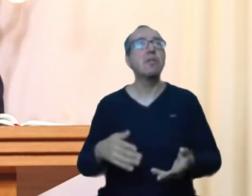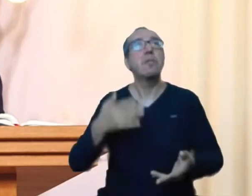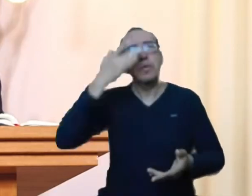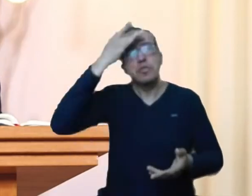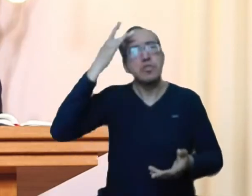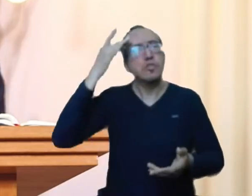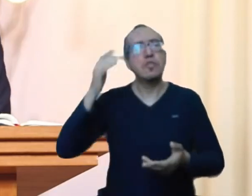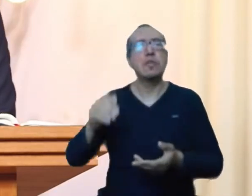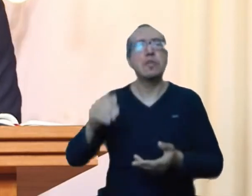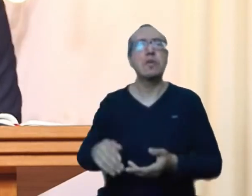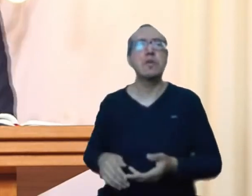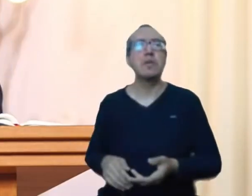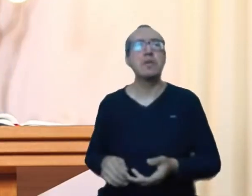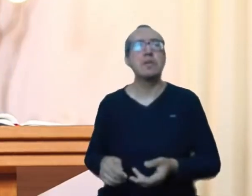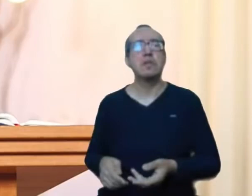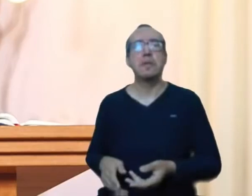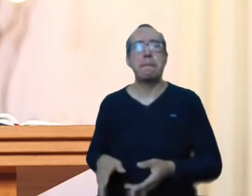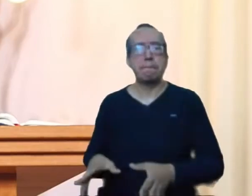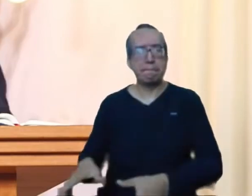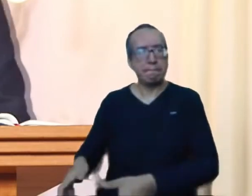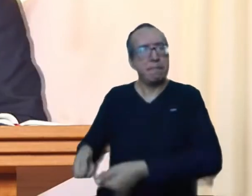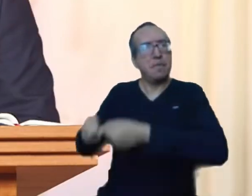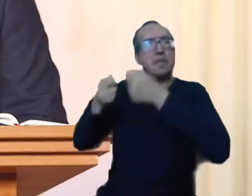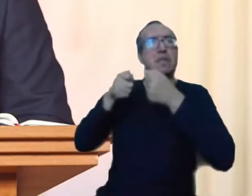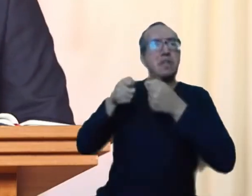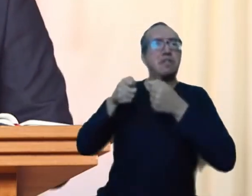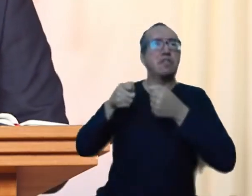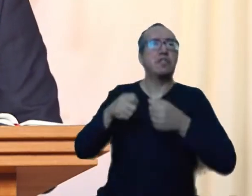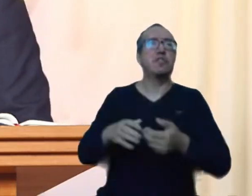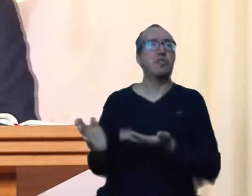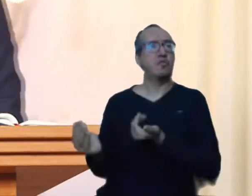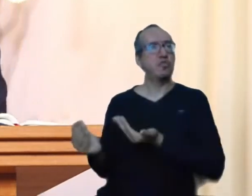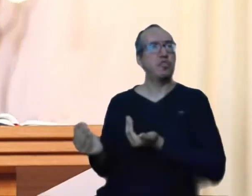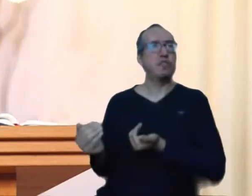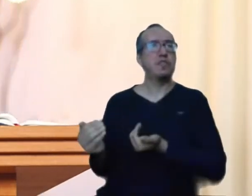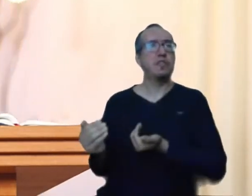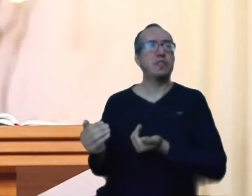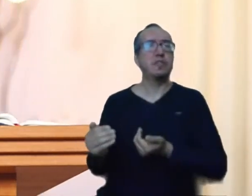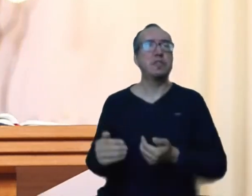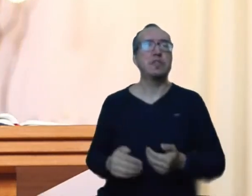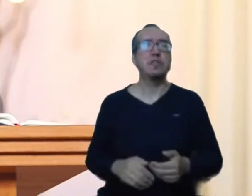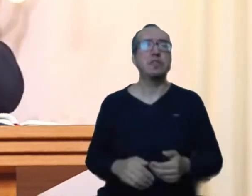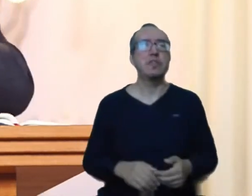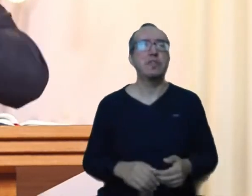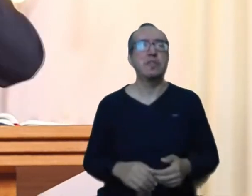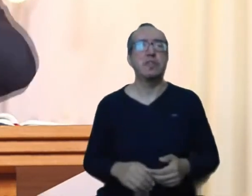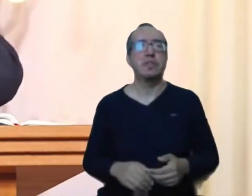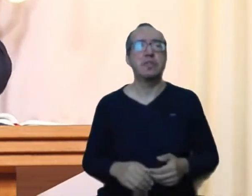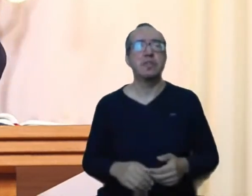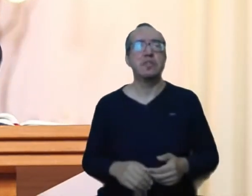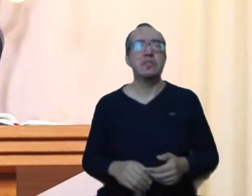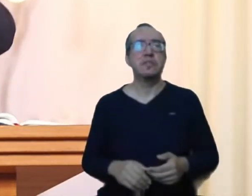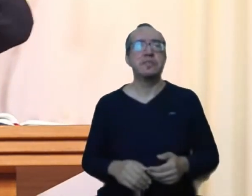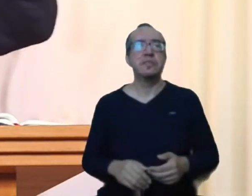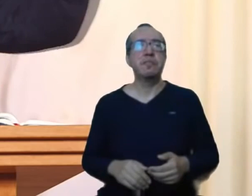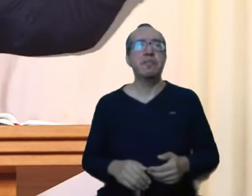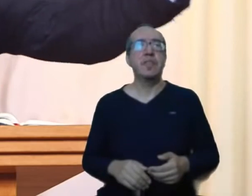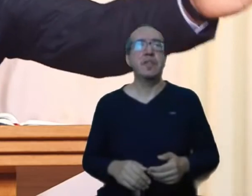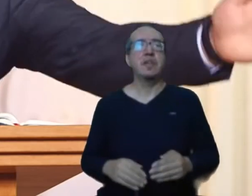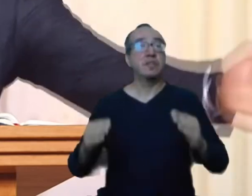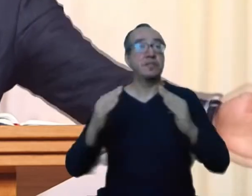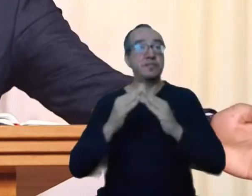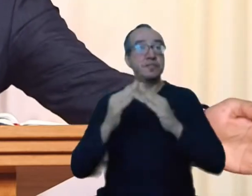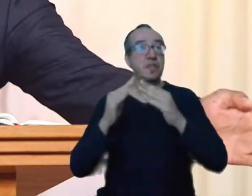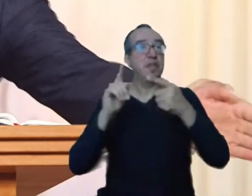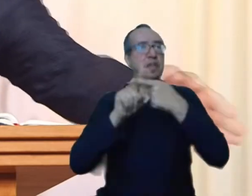A igreja. Então nós entendemos que o jovem, mesmo estando sentado na igreja, a igreja não estava